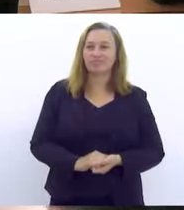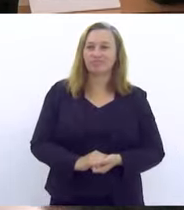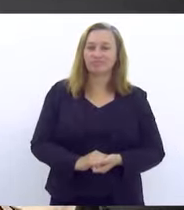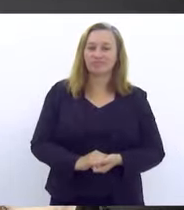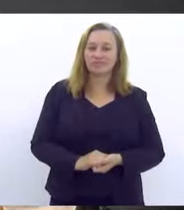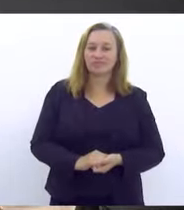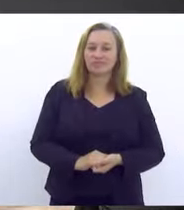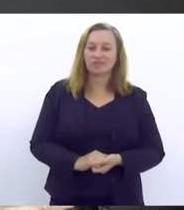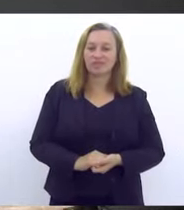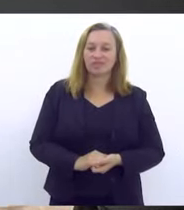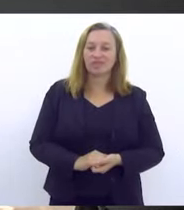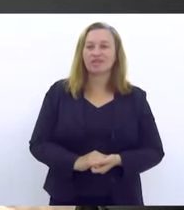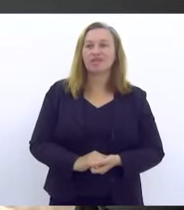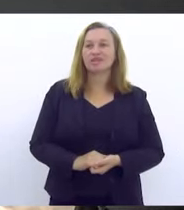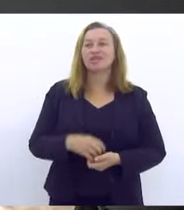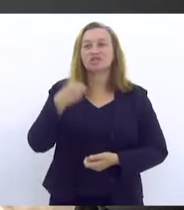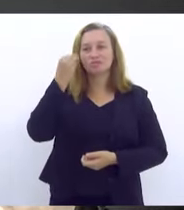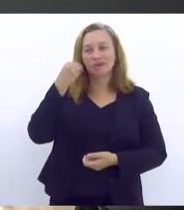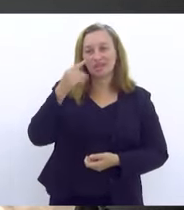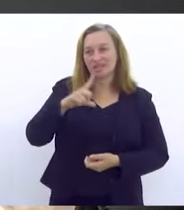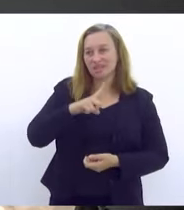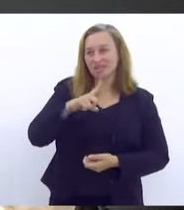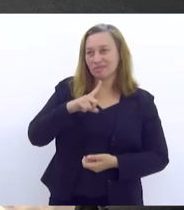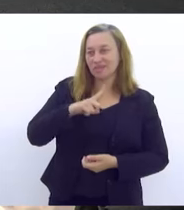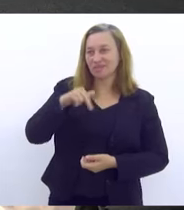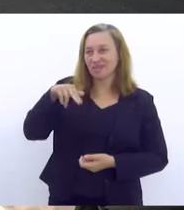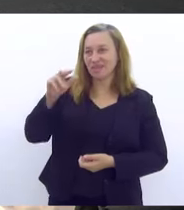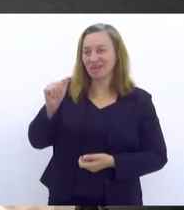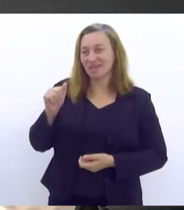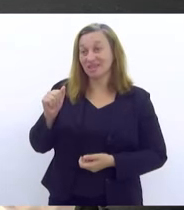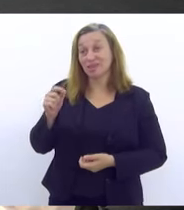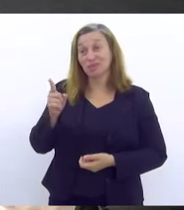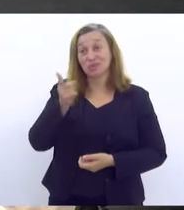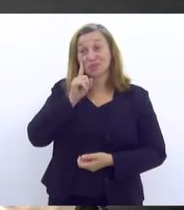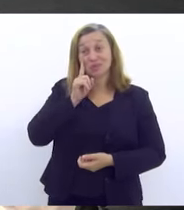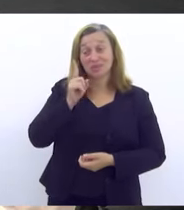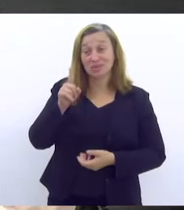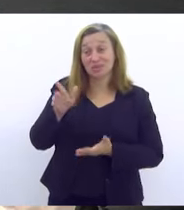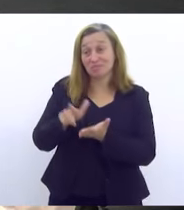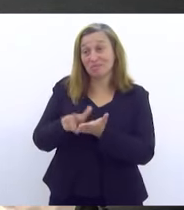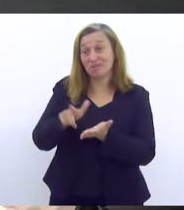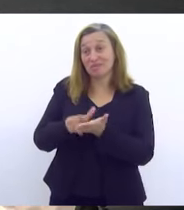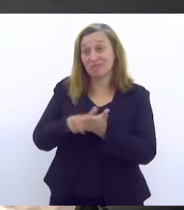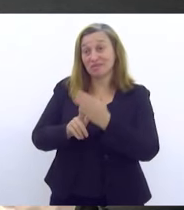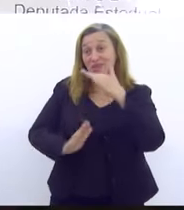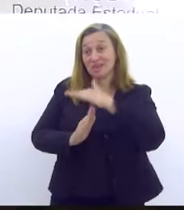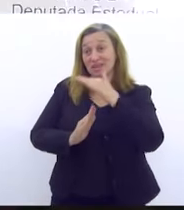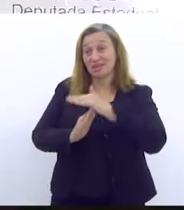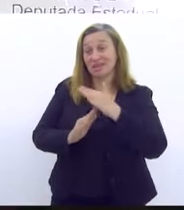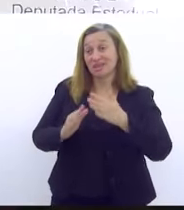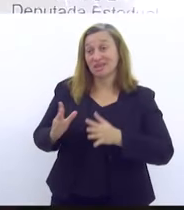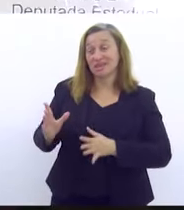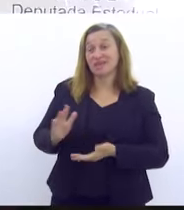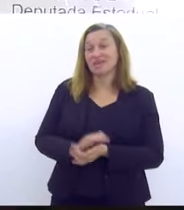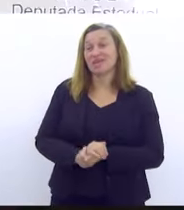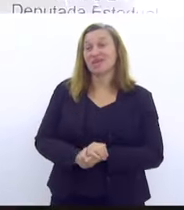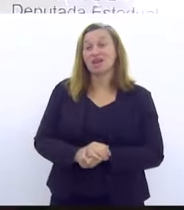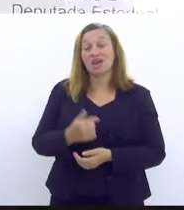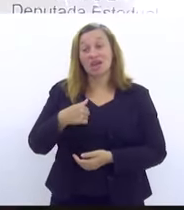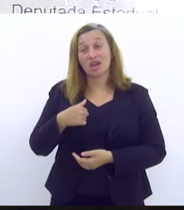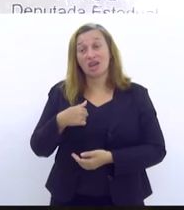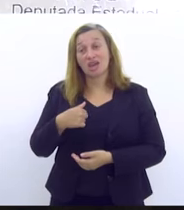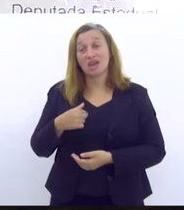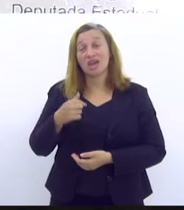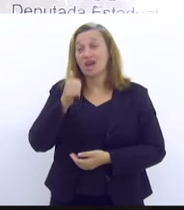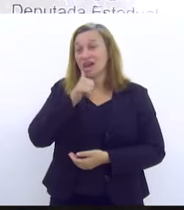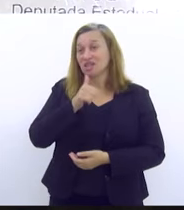Dona Ana, a gente convive diariamente com esse papelzinho. É? Ele já é o dia a dia nosso. Eu que participo, né? As